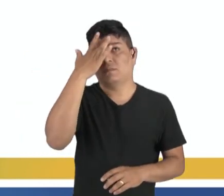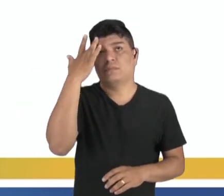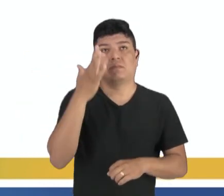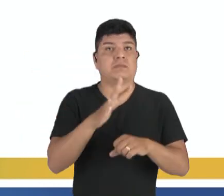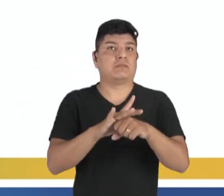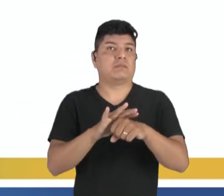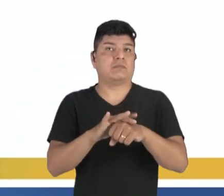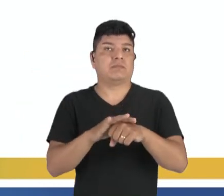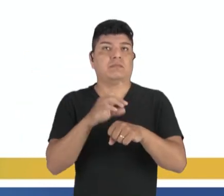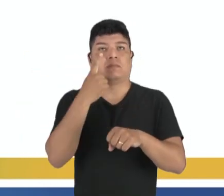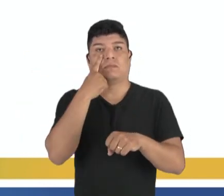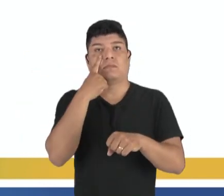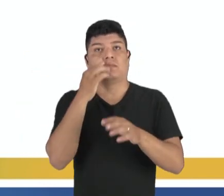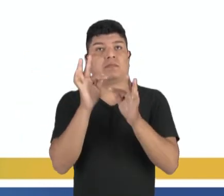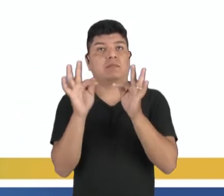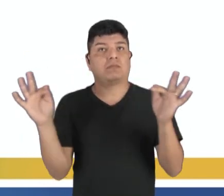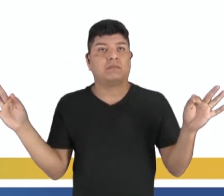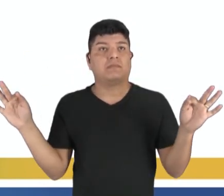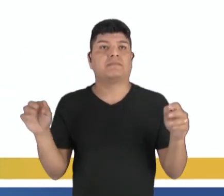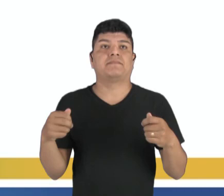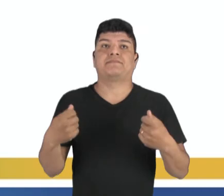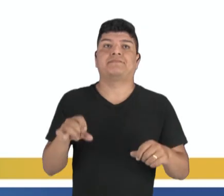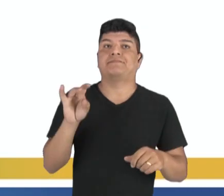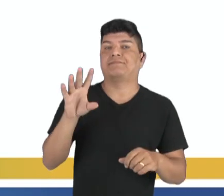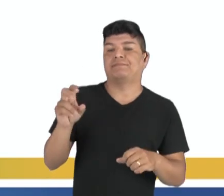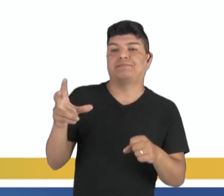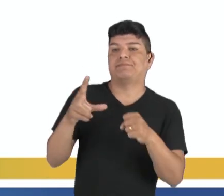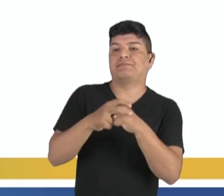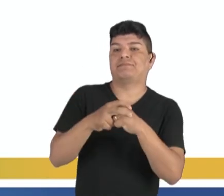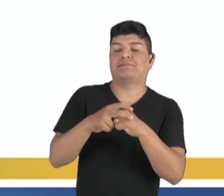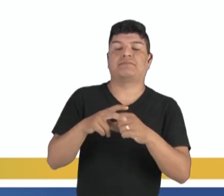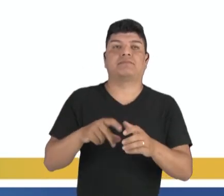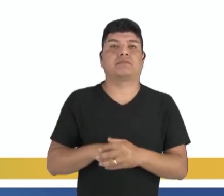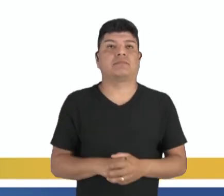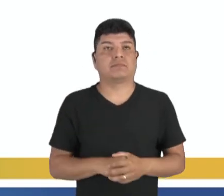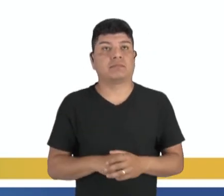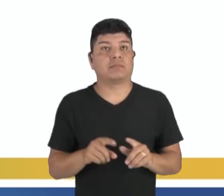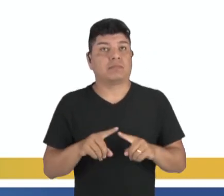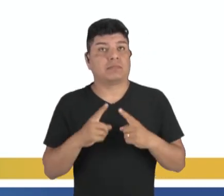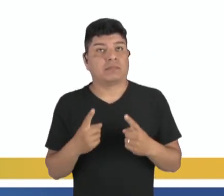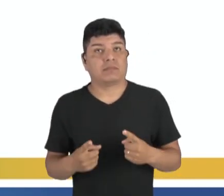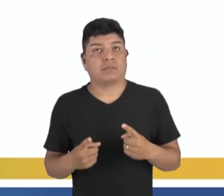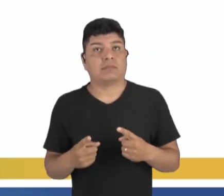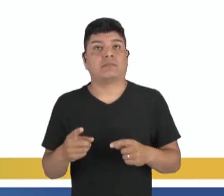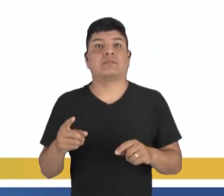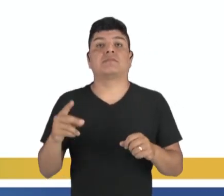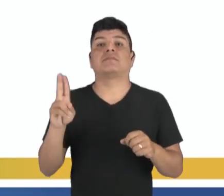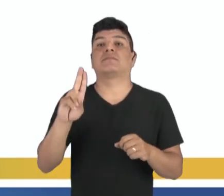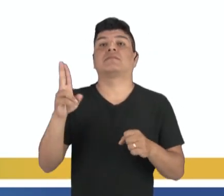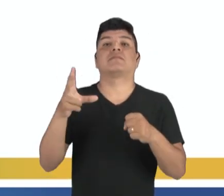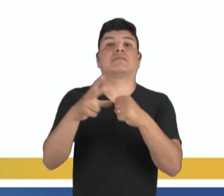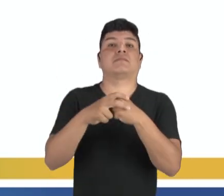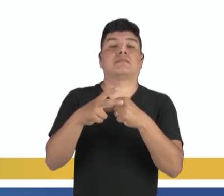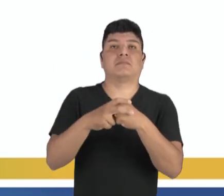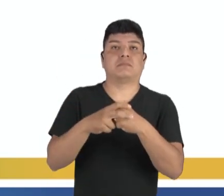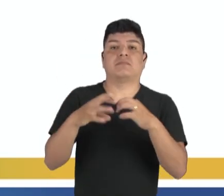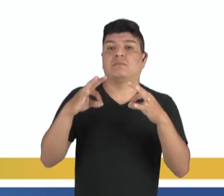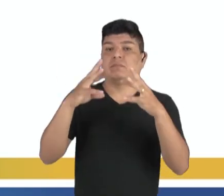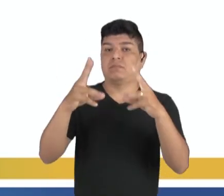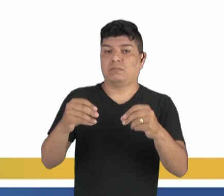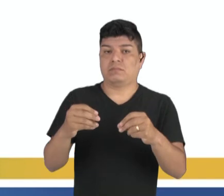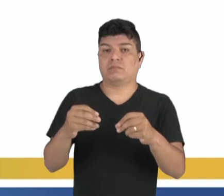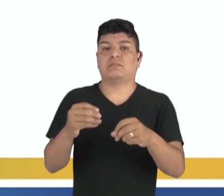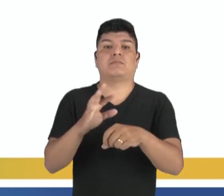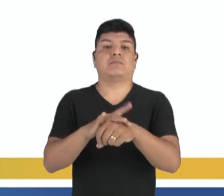está doente, nós ouvimos a frase, deve ser apenas uma virose. Entretanto, chamamos de virose todas as doenças causadas